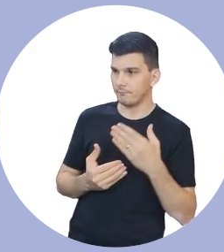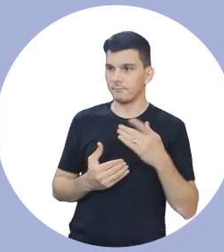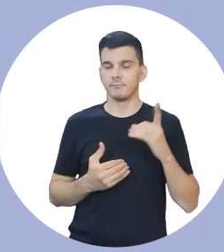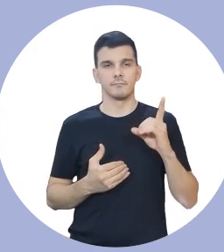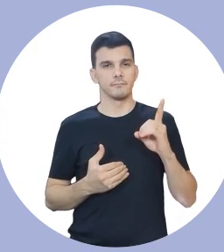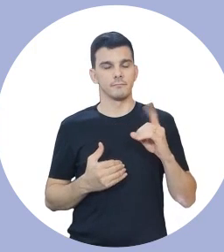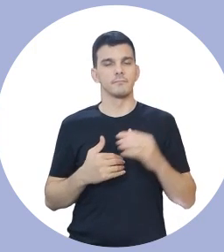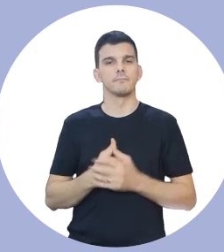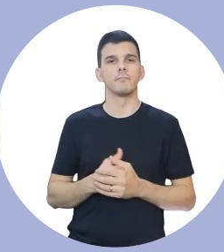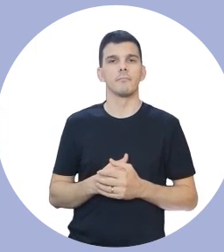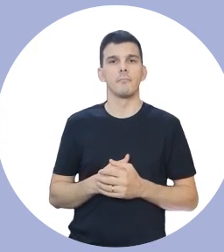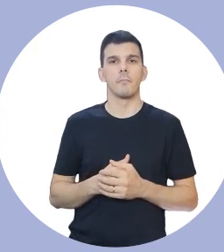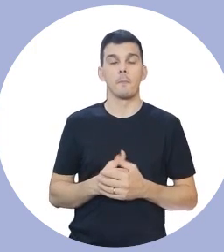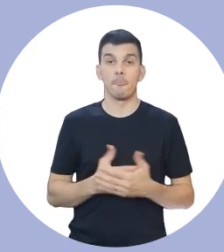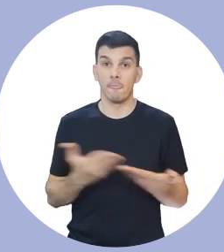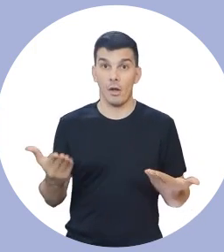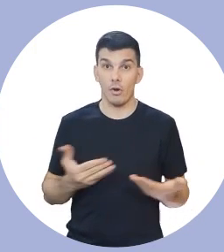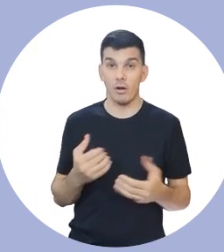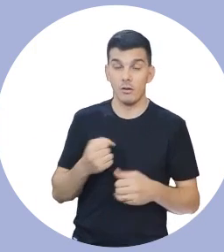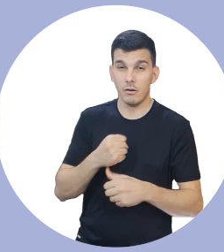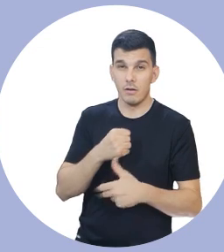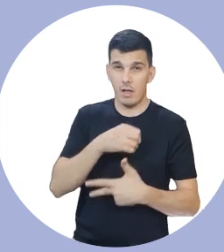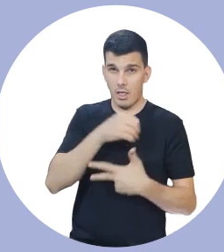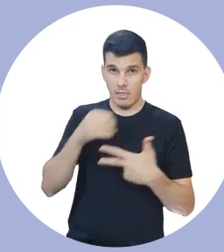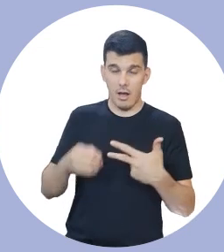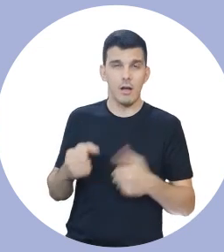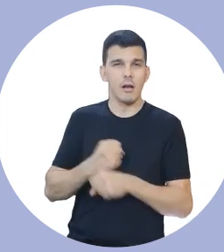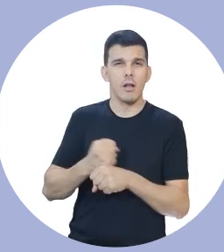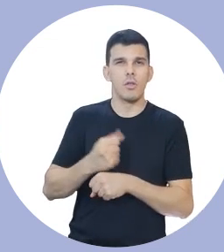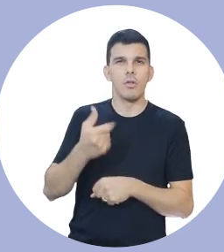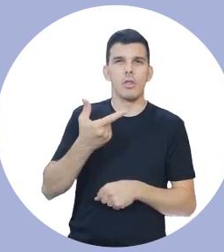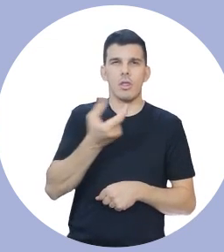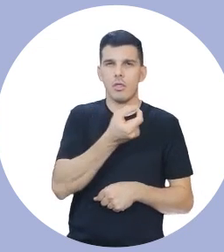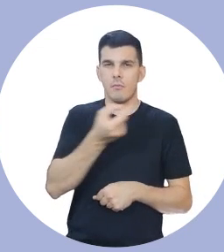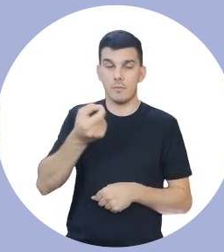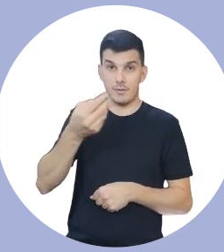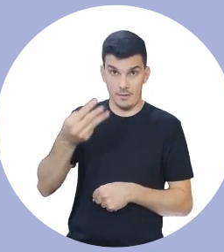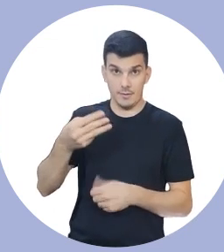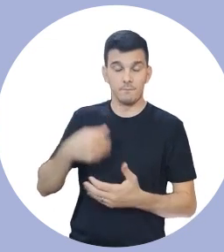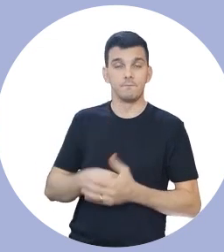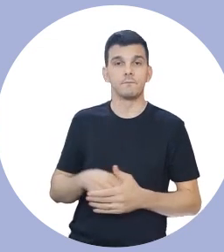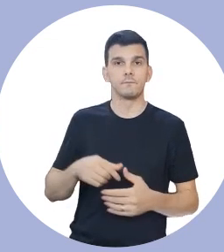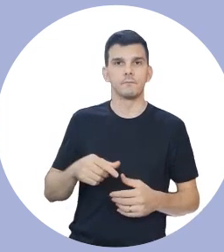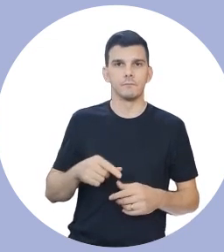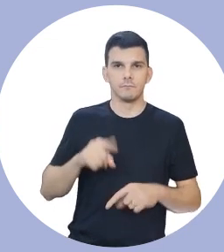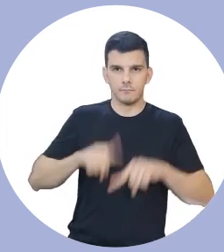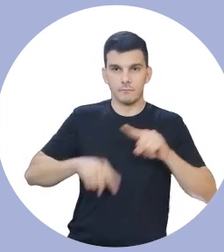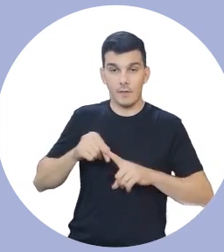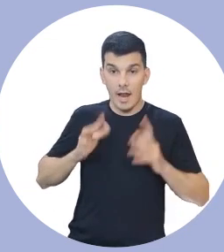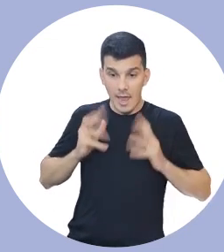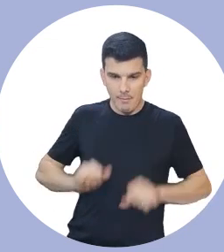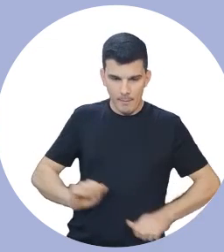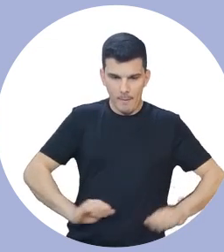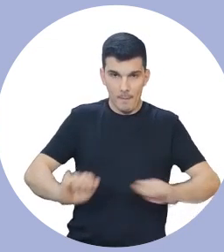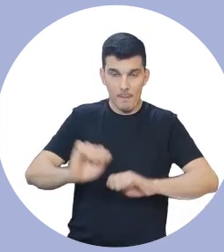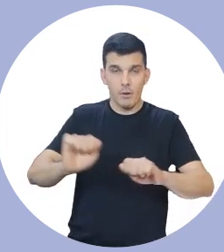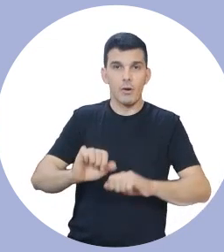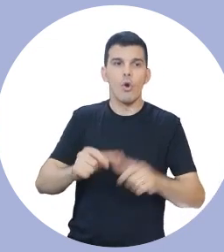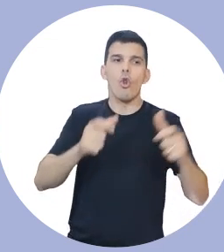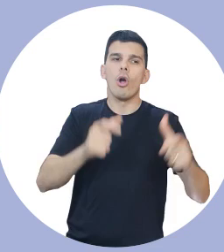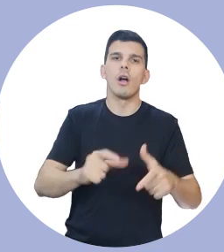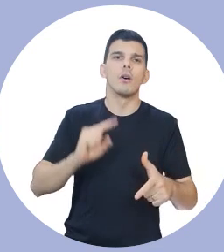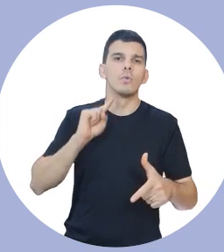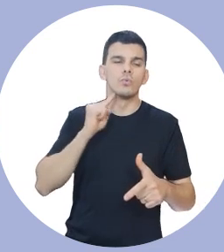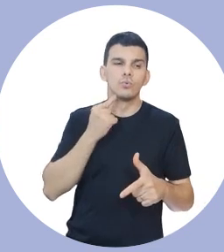D. Reações químicas, agora de um Enem mais antigo, no Enem de 2003. Produtos de limpeza